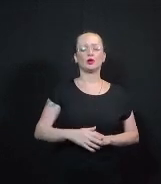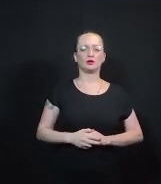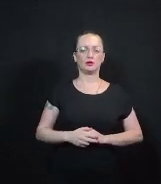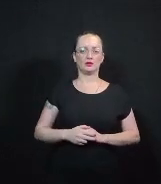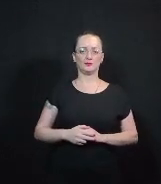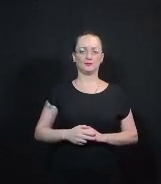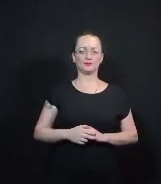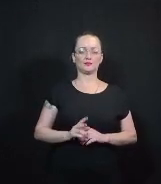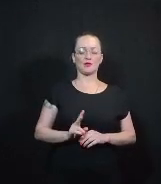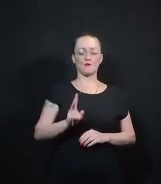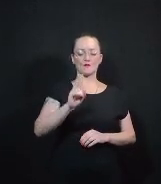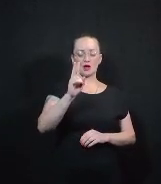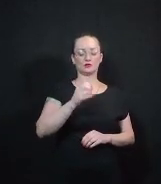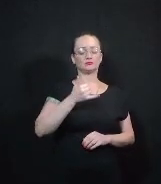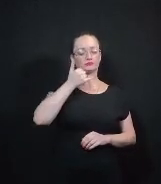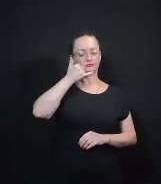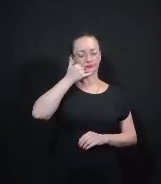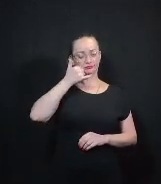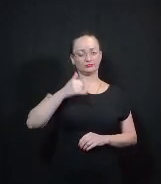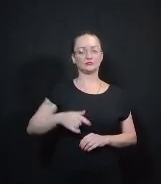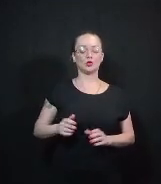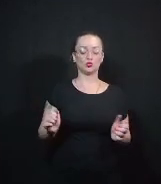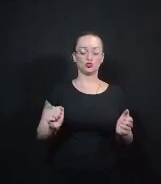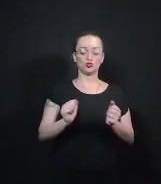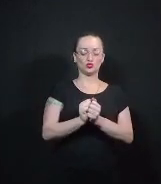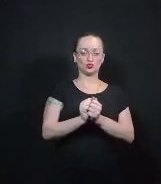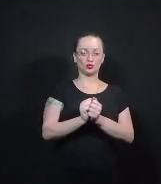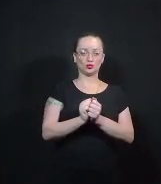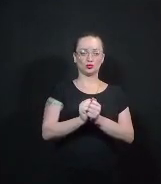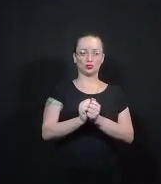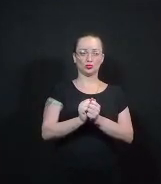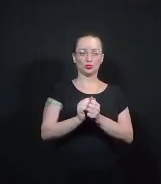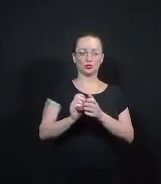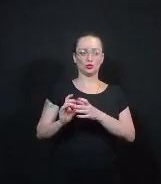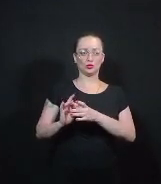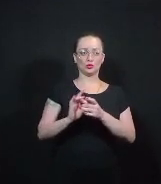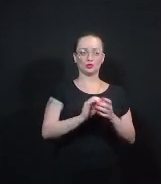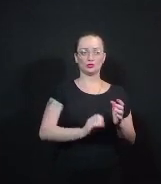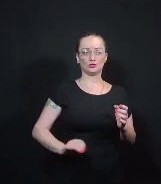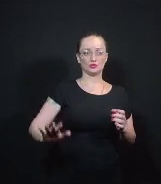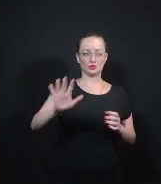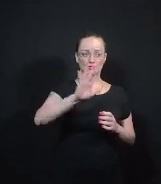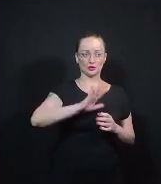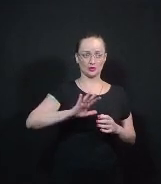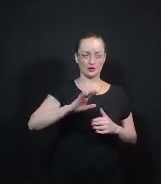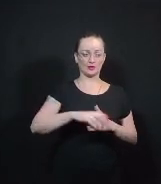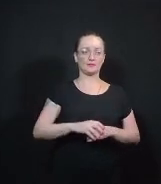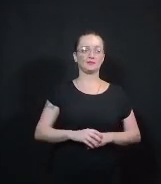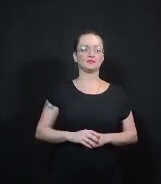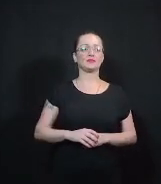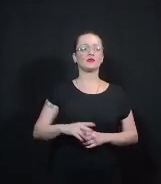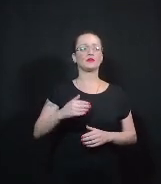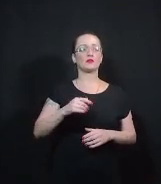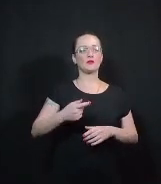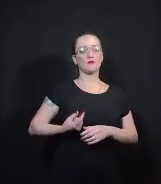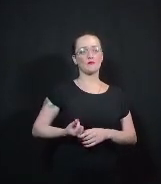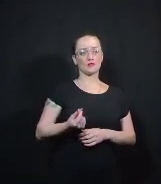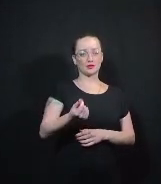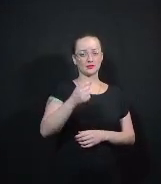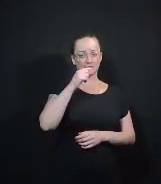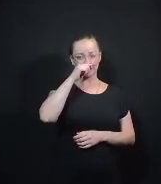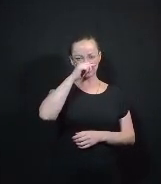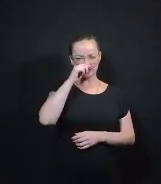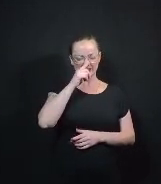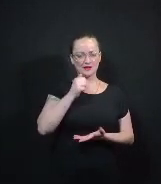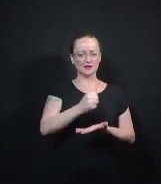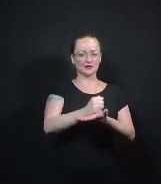o valor do telefone celular, junto com o contexto geral de melhora de situação financeira, trouxe